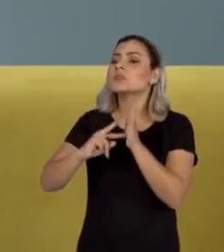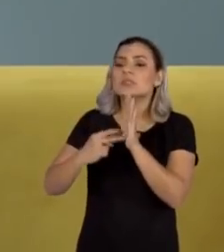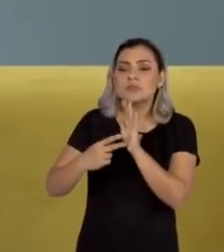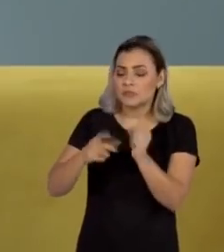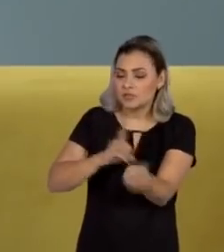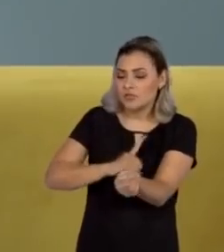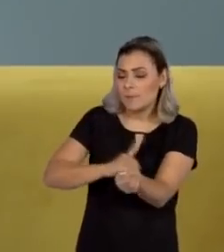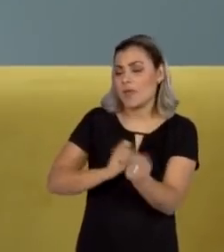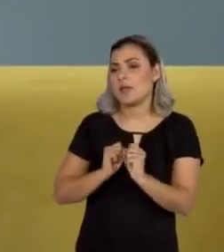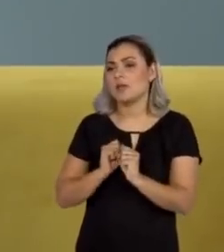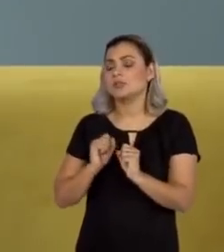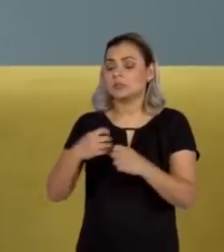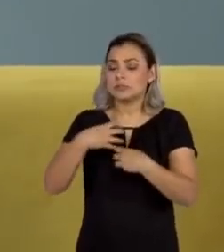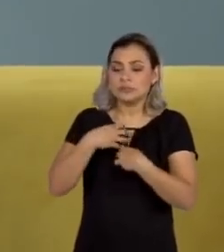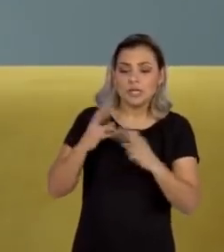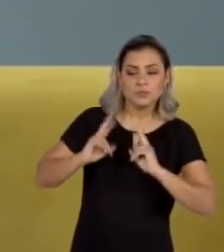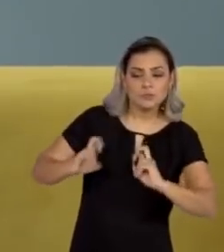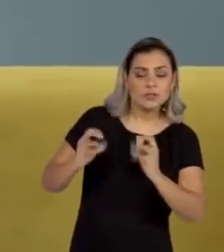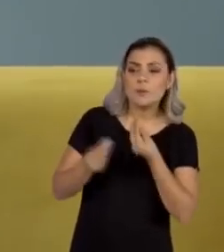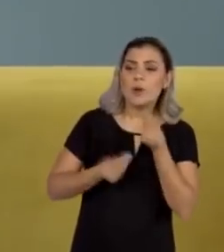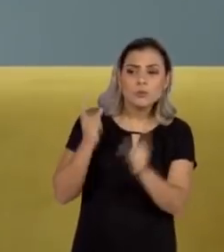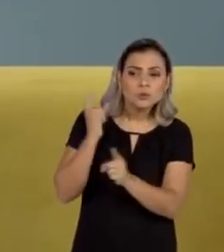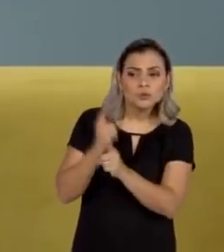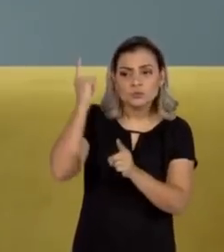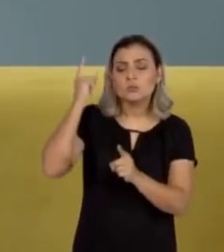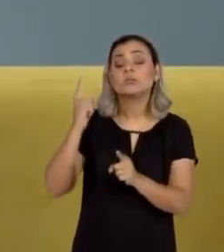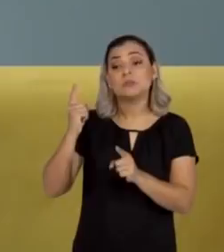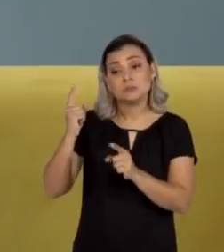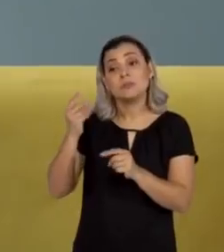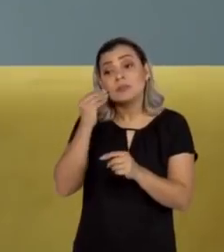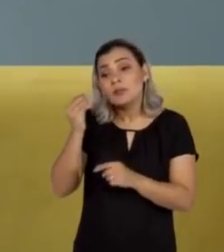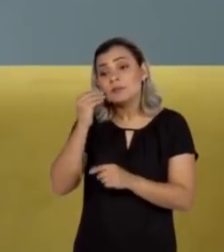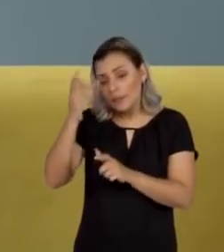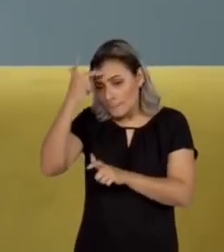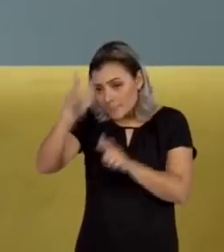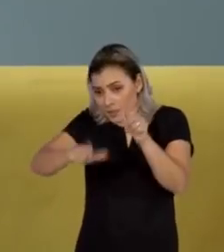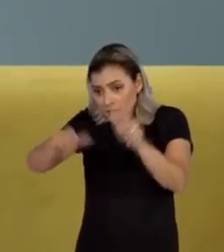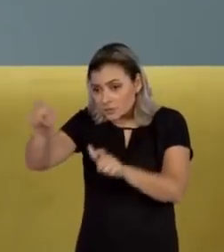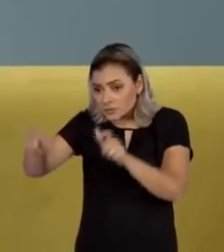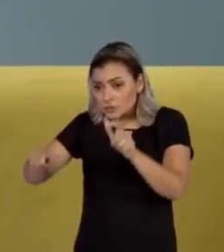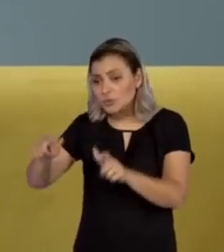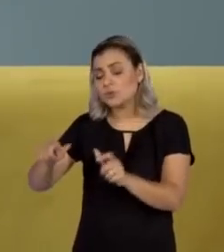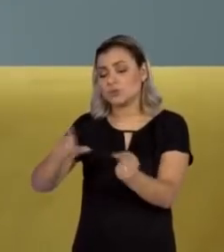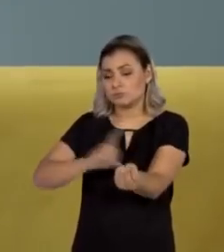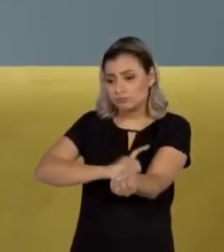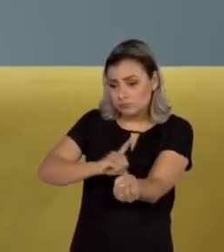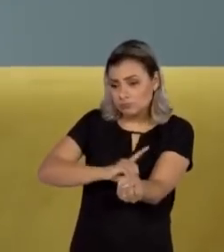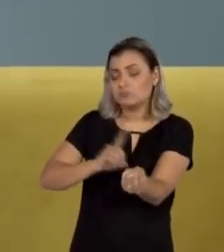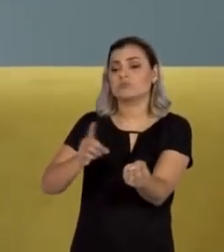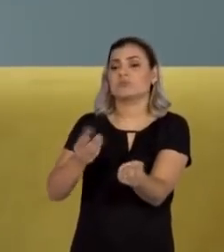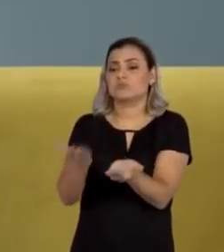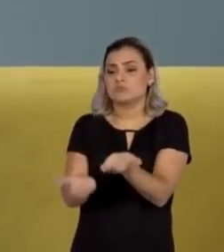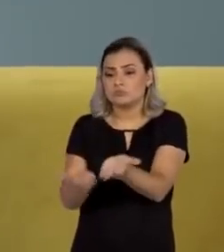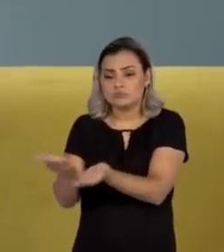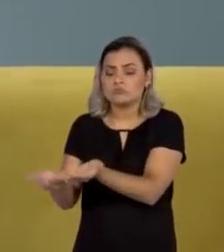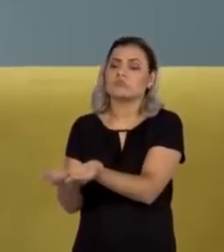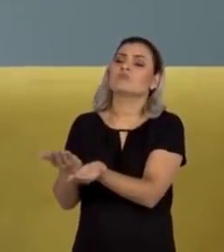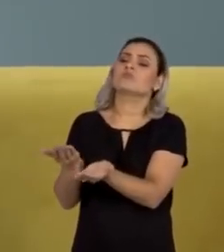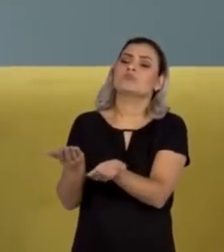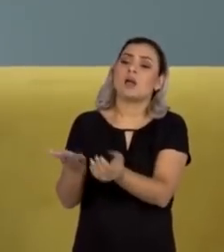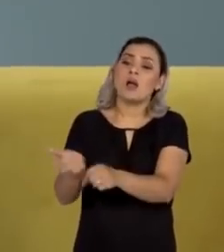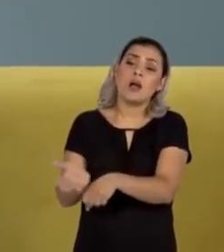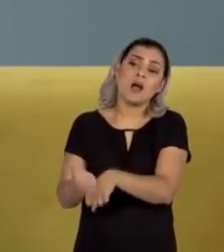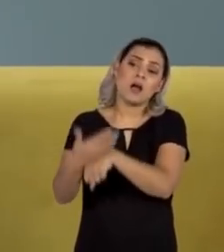diabetes, quais são os principais sintomas e tentar identificar essas pessoas com o seu diagnóstico de uma maneira mais precoce,